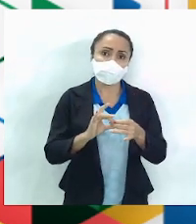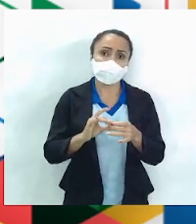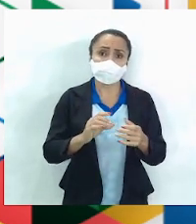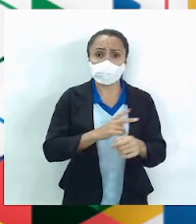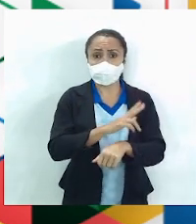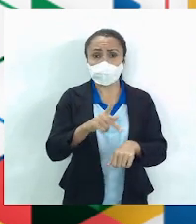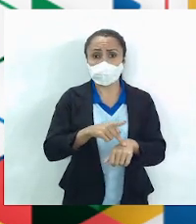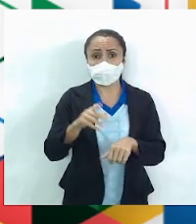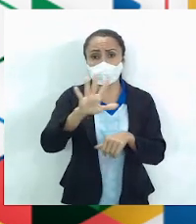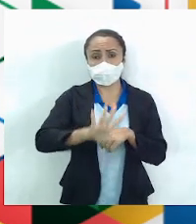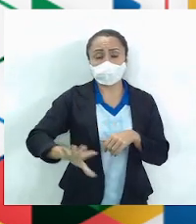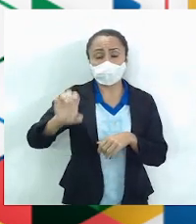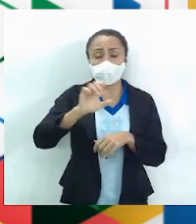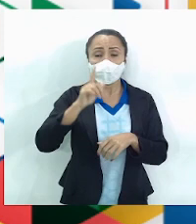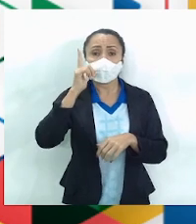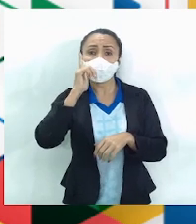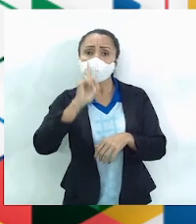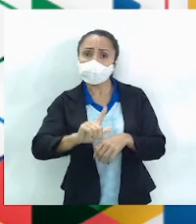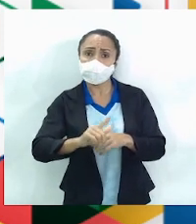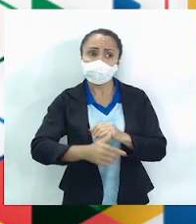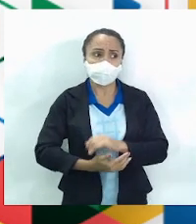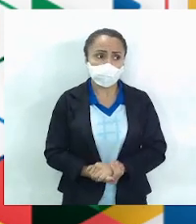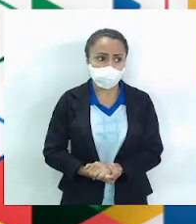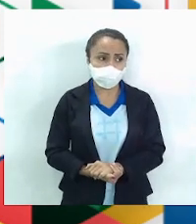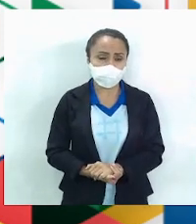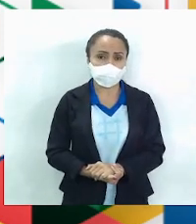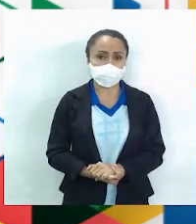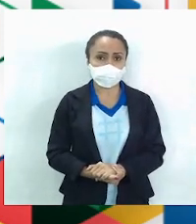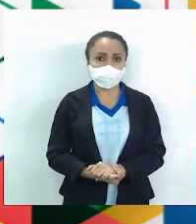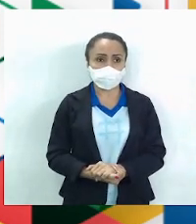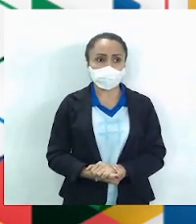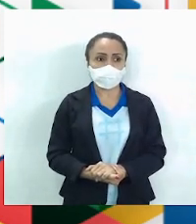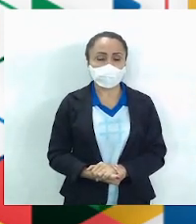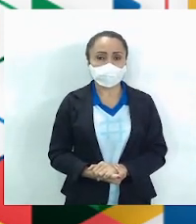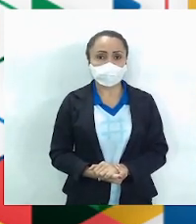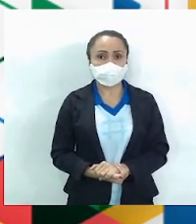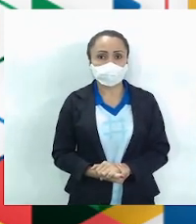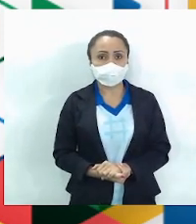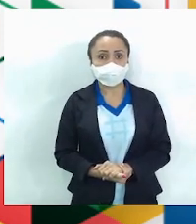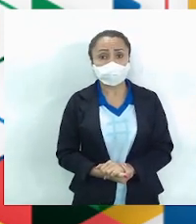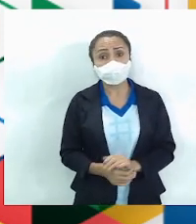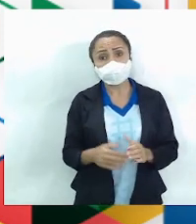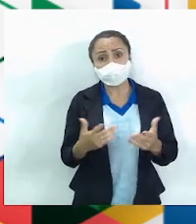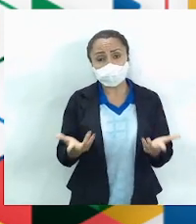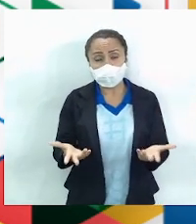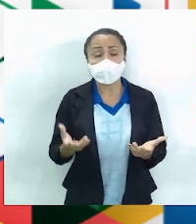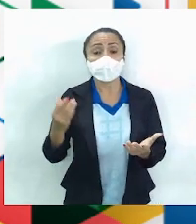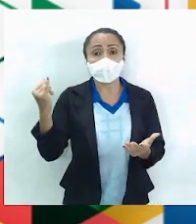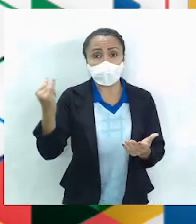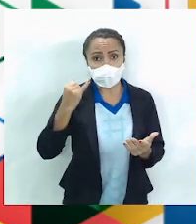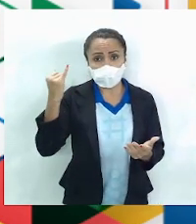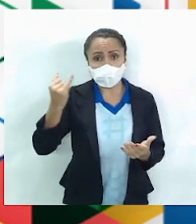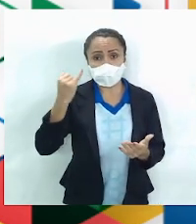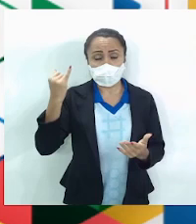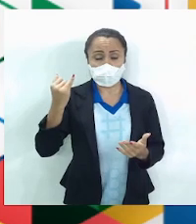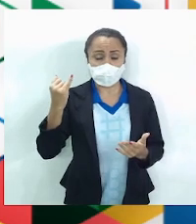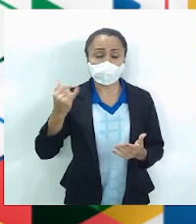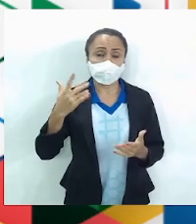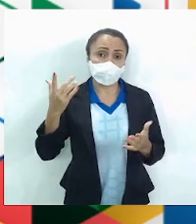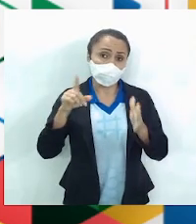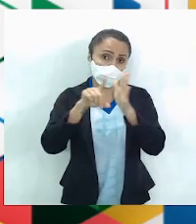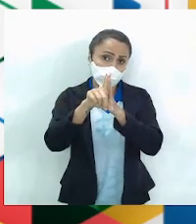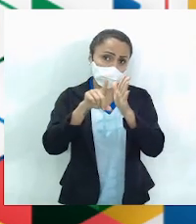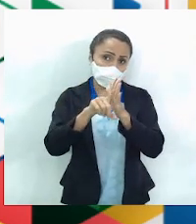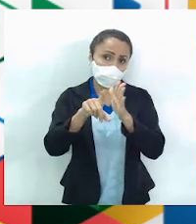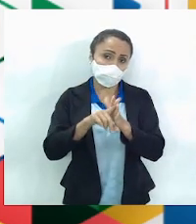países europeus conseguiram alcançar. Olha, veja só, é muito interessante essas questões da União